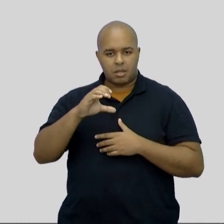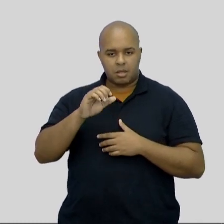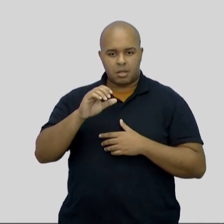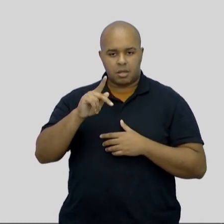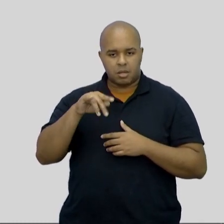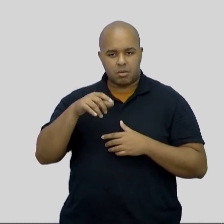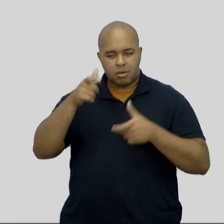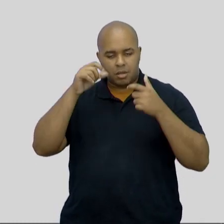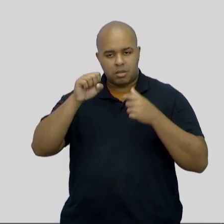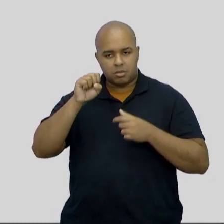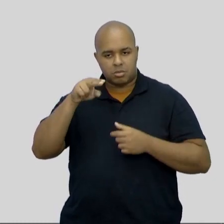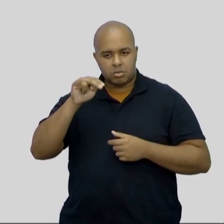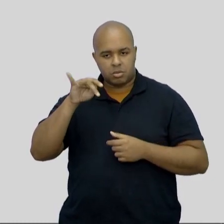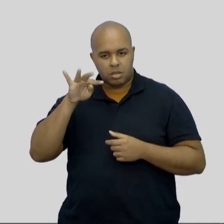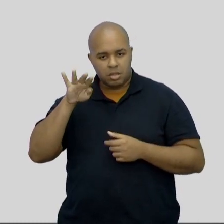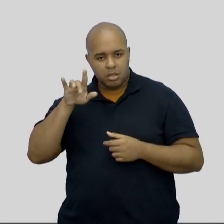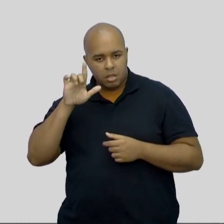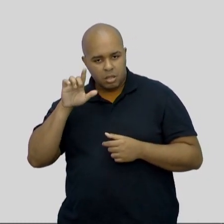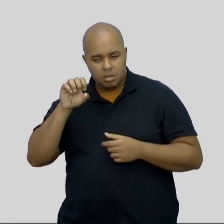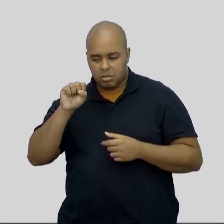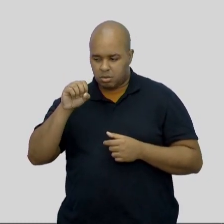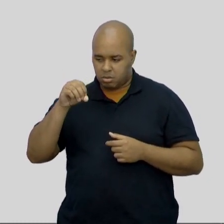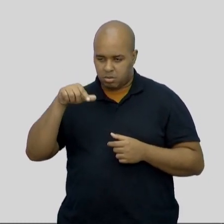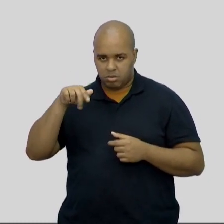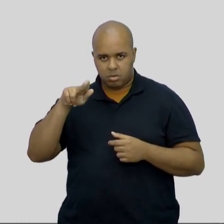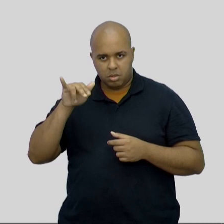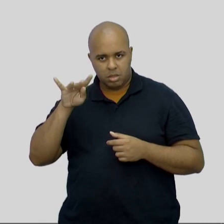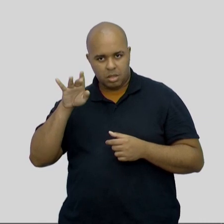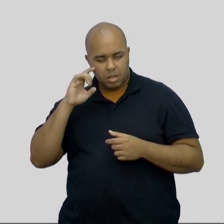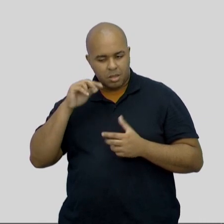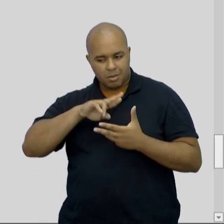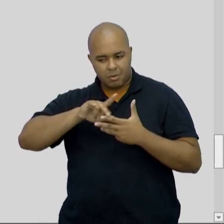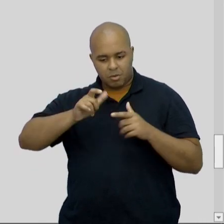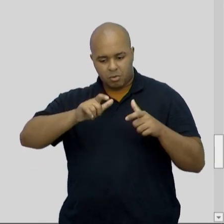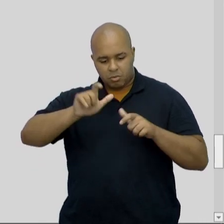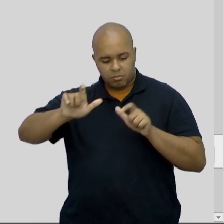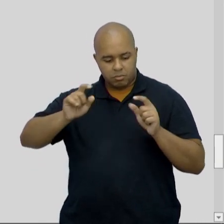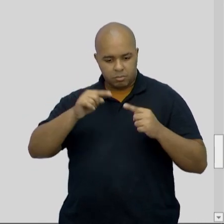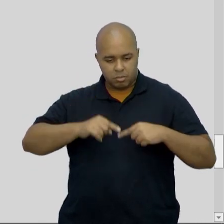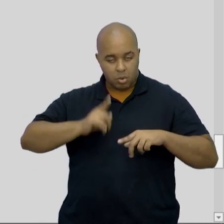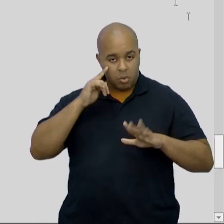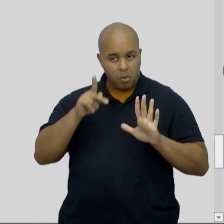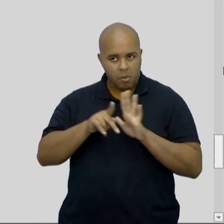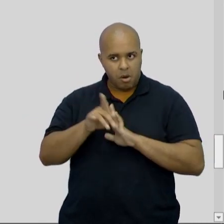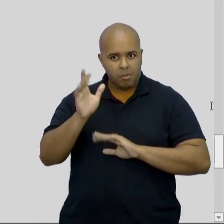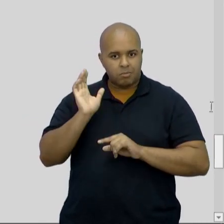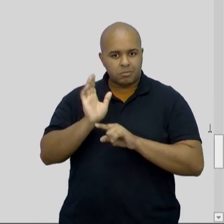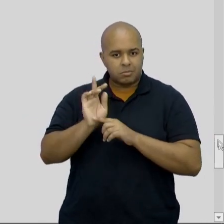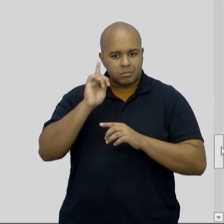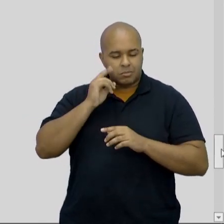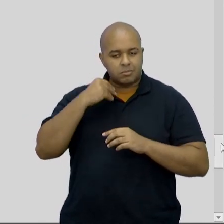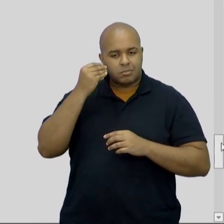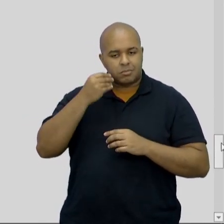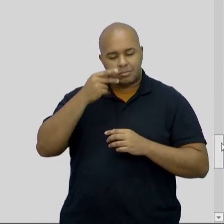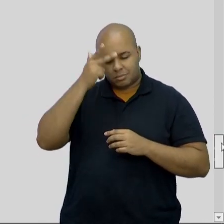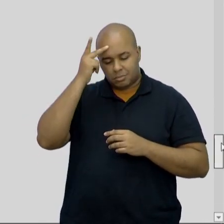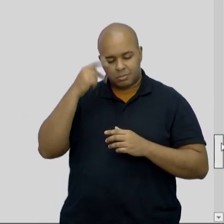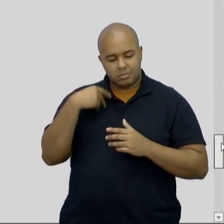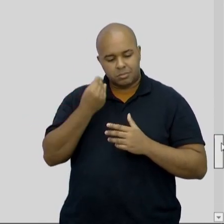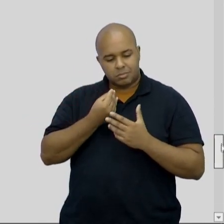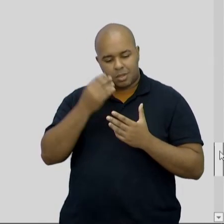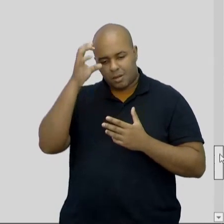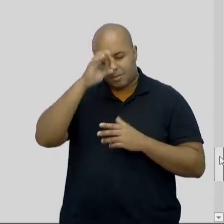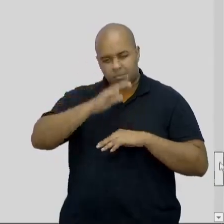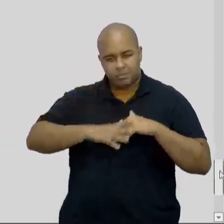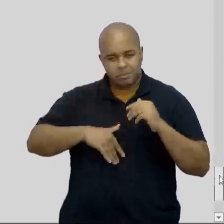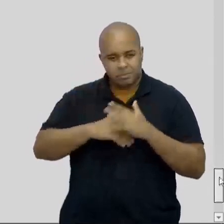o rei Sonic, então vários outros elementos aí para enriquecer a experiência do jogador, tanto